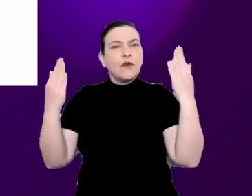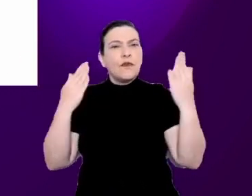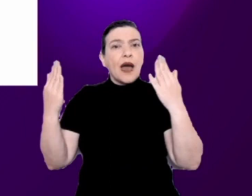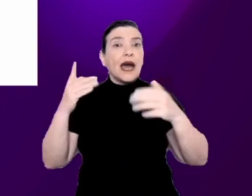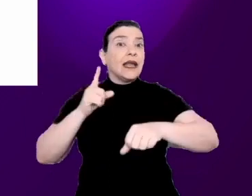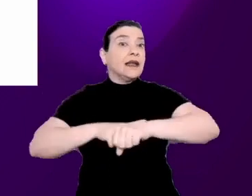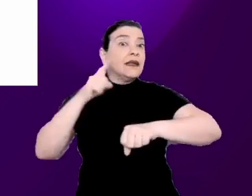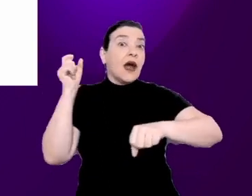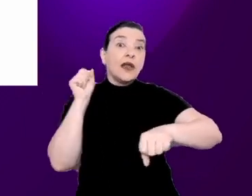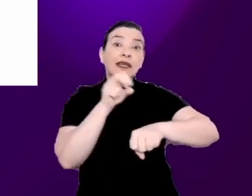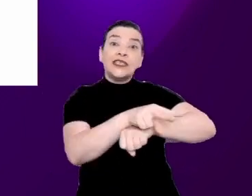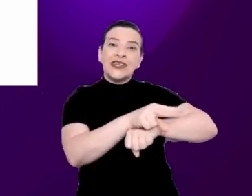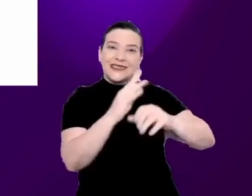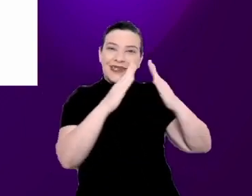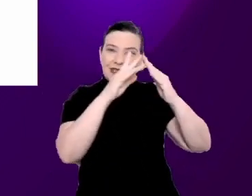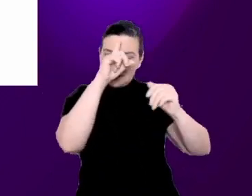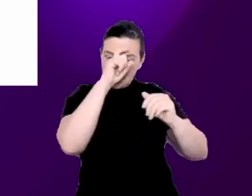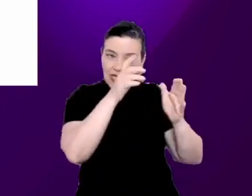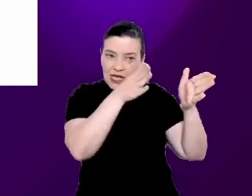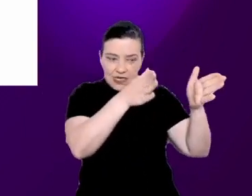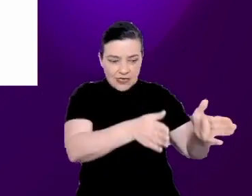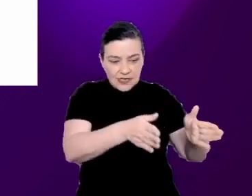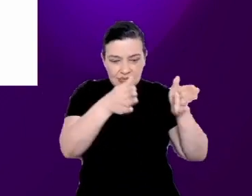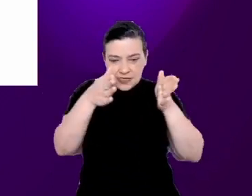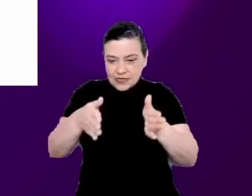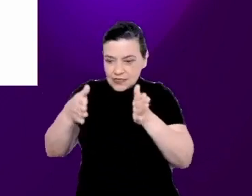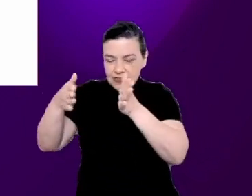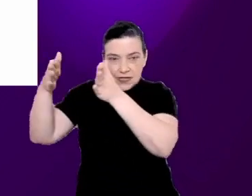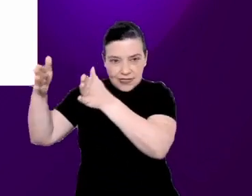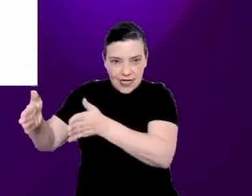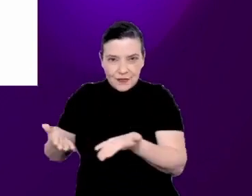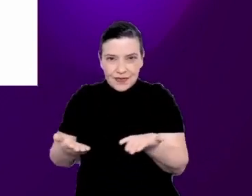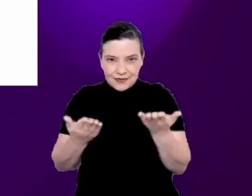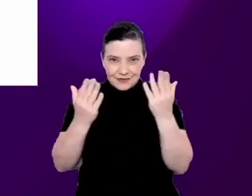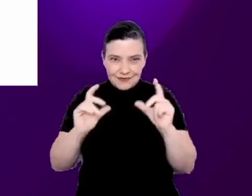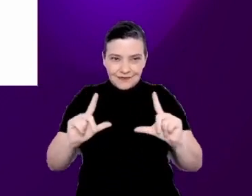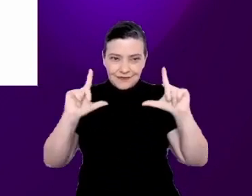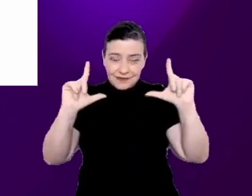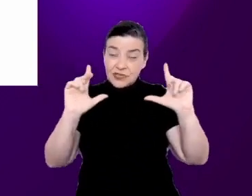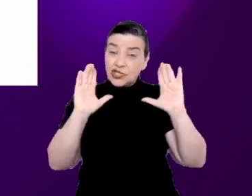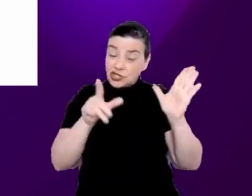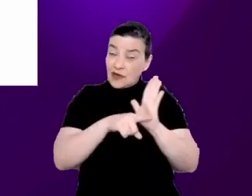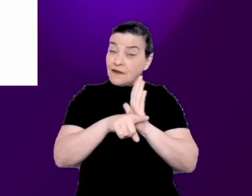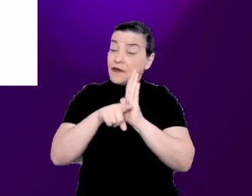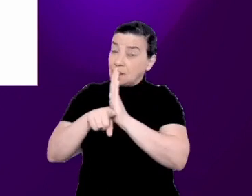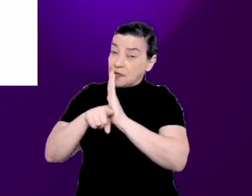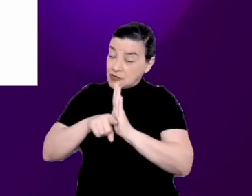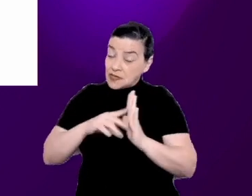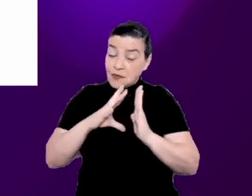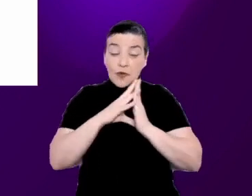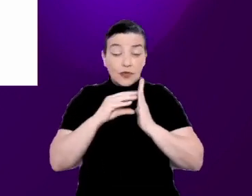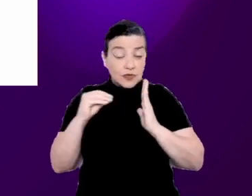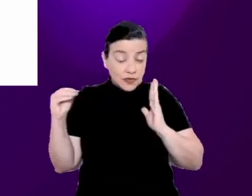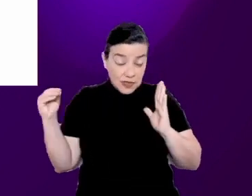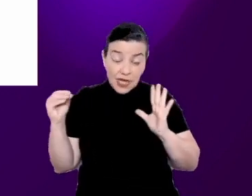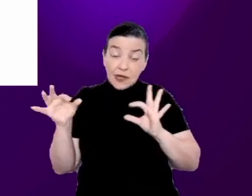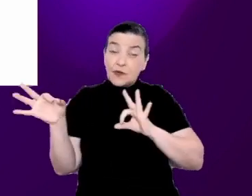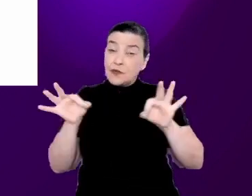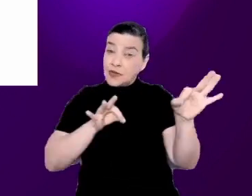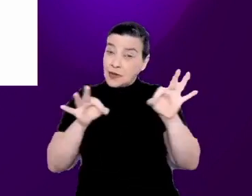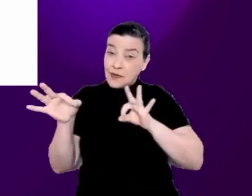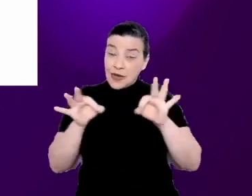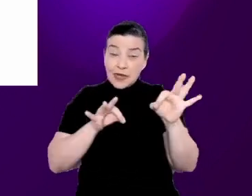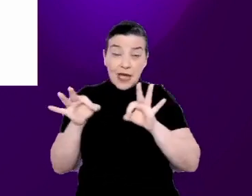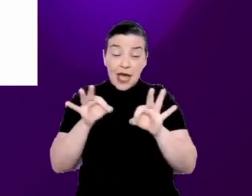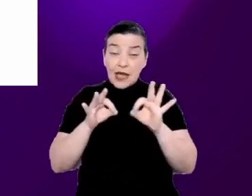internação. Então, as etapas sistematizadas do PROM foram mapeadas dentro de um modelo clássico de construção de linha de cuidado